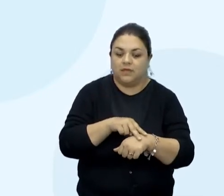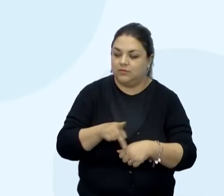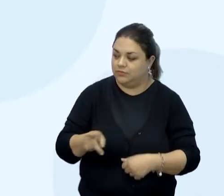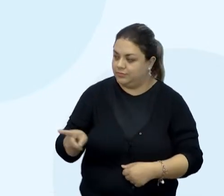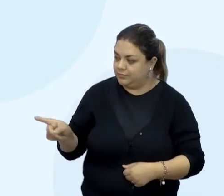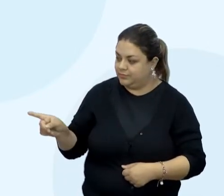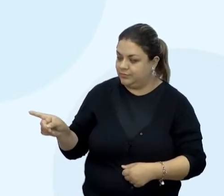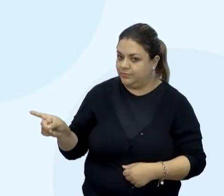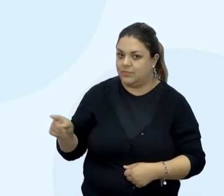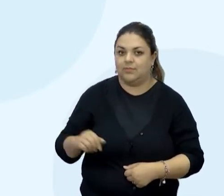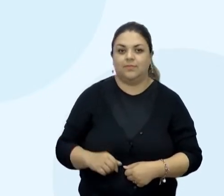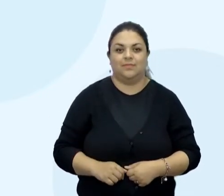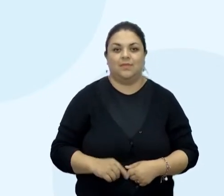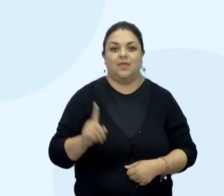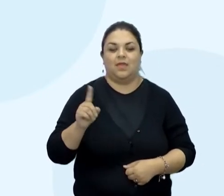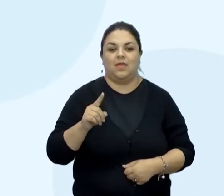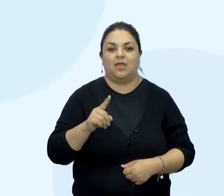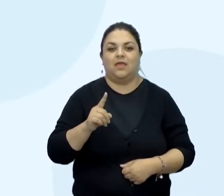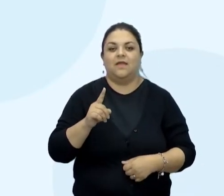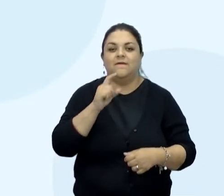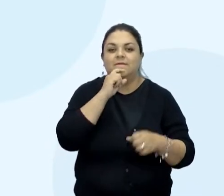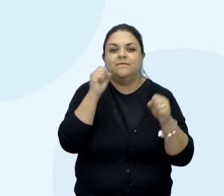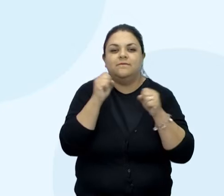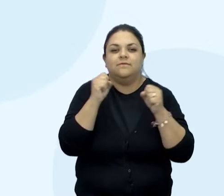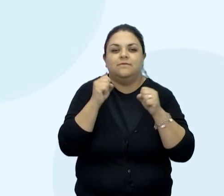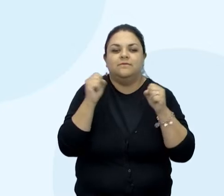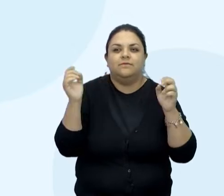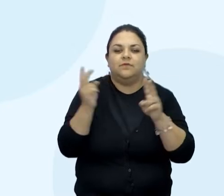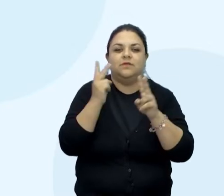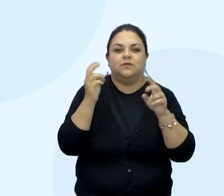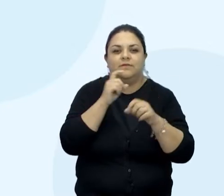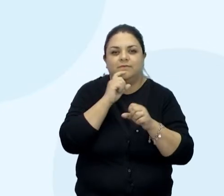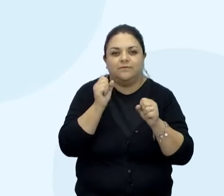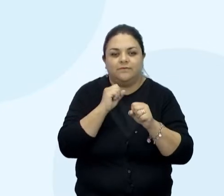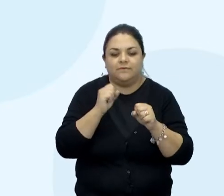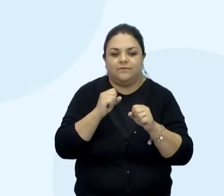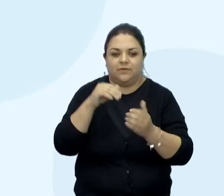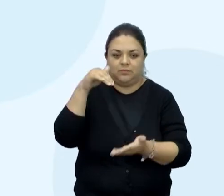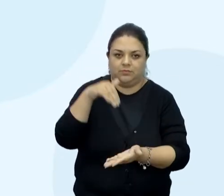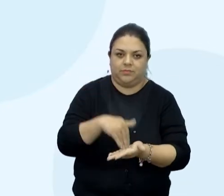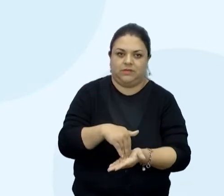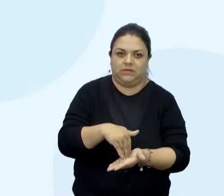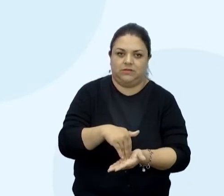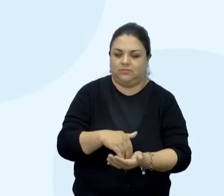as temperaturas mínimas, tá? Então, ó, eu vou me